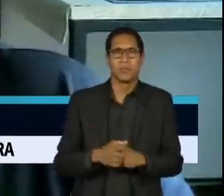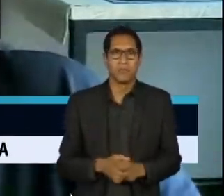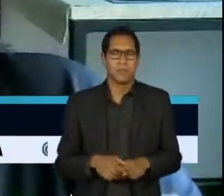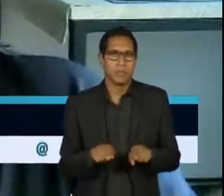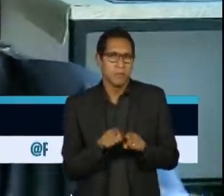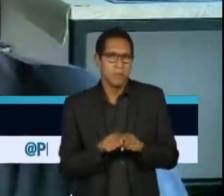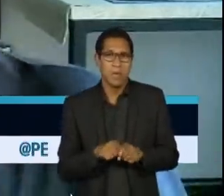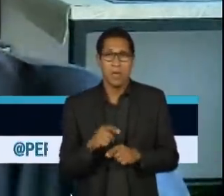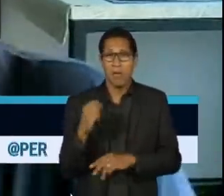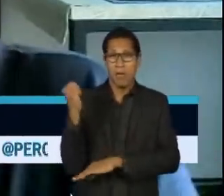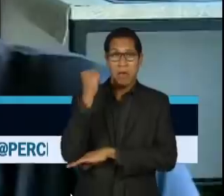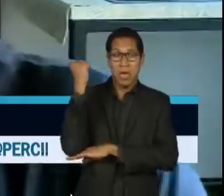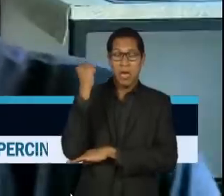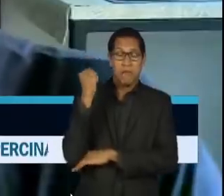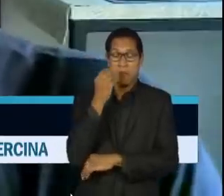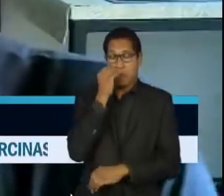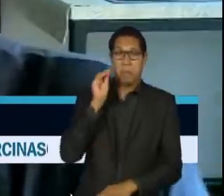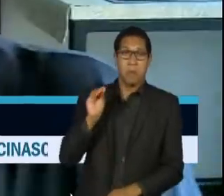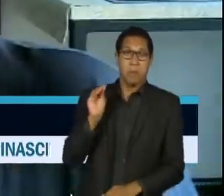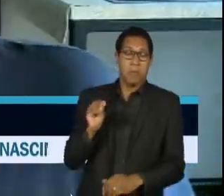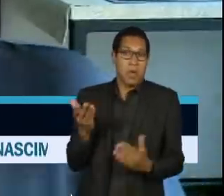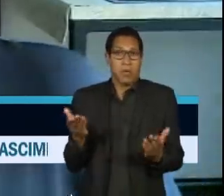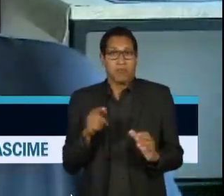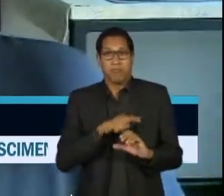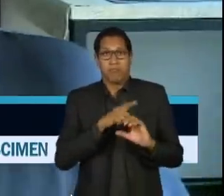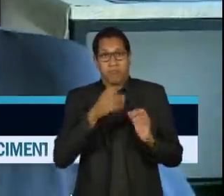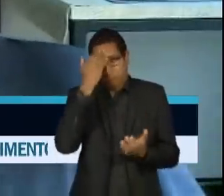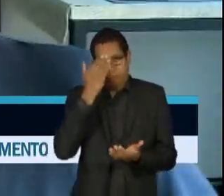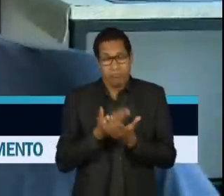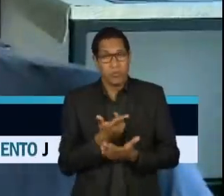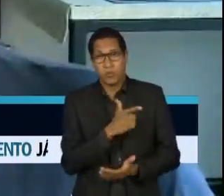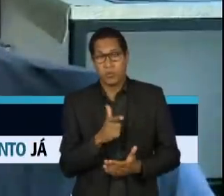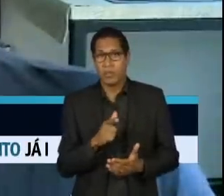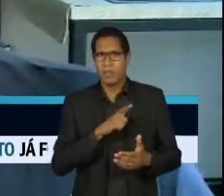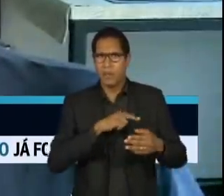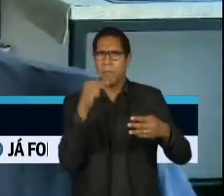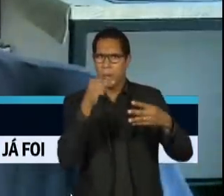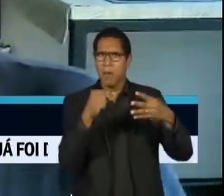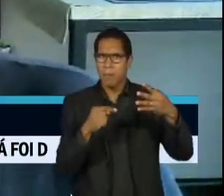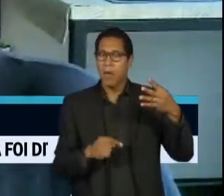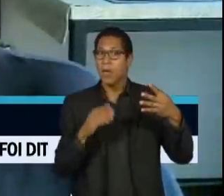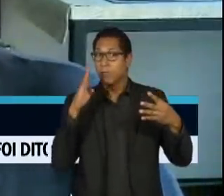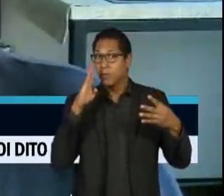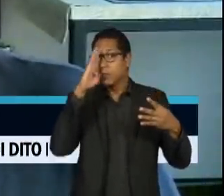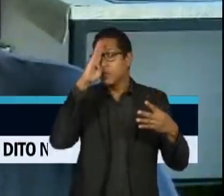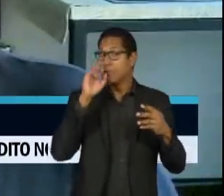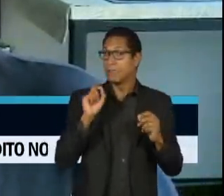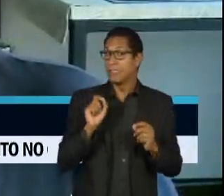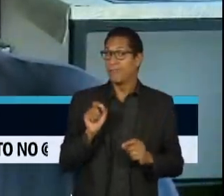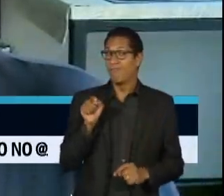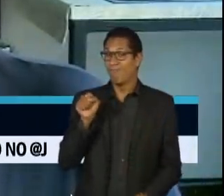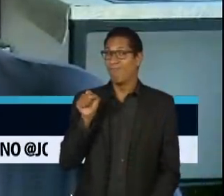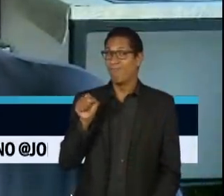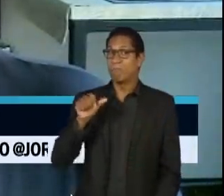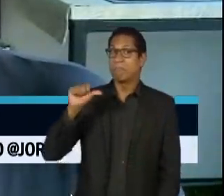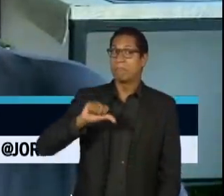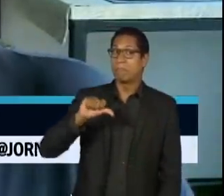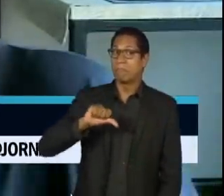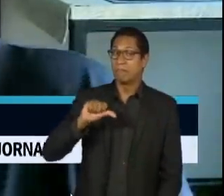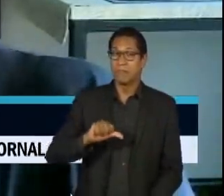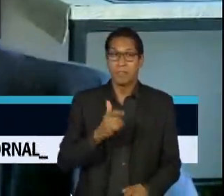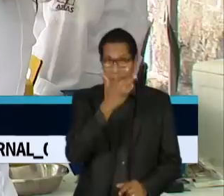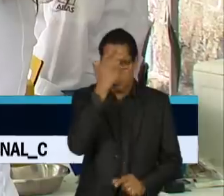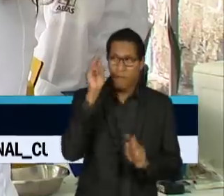problema, ou seja, uma série de coisas que não fizeram com que a imagem dele como governante